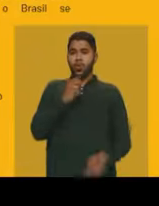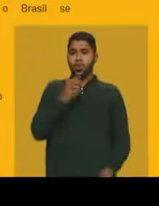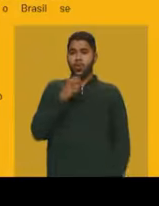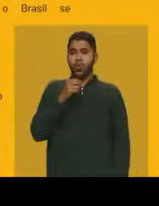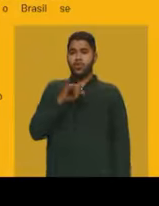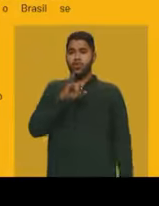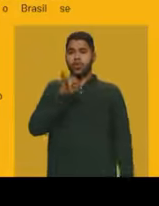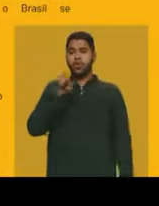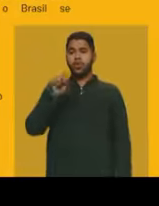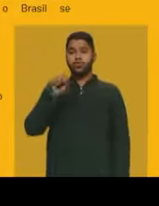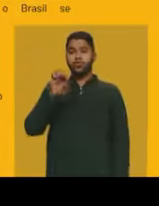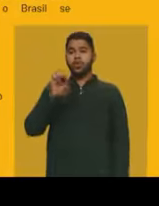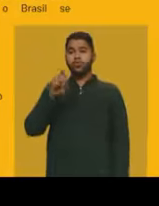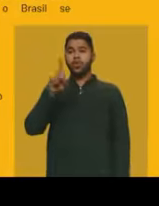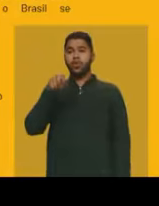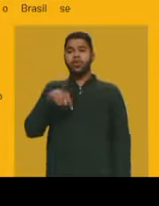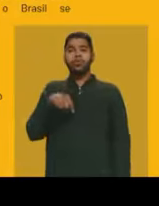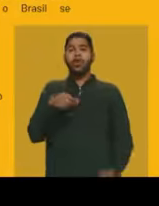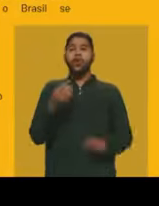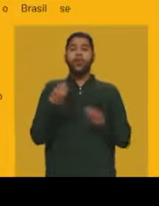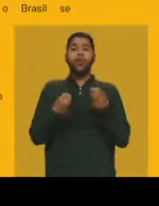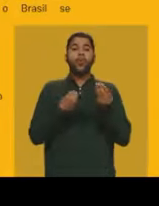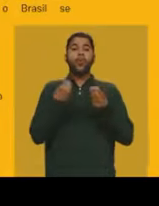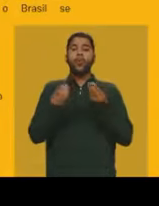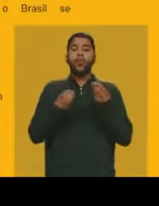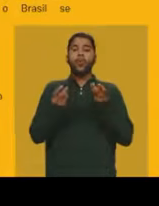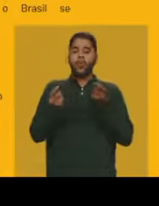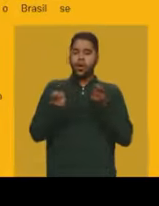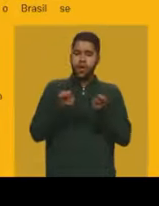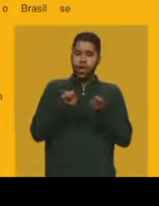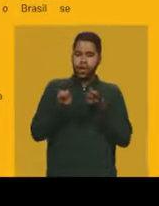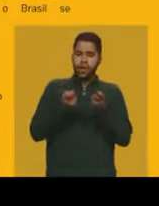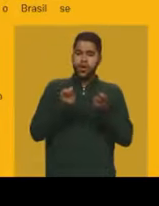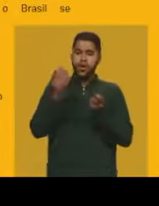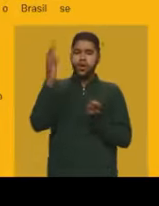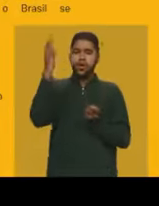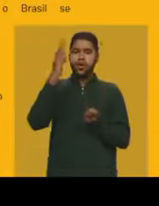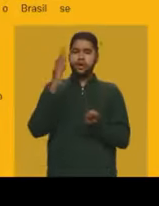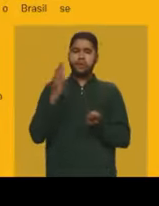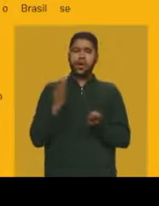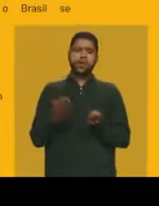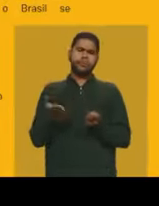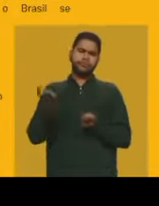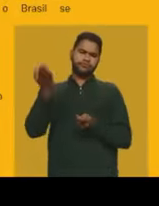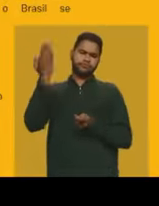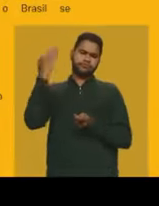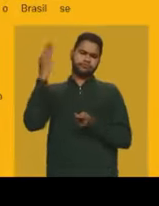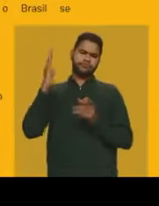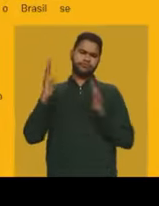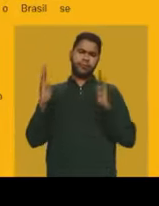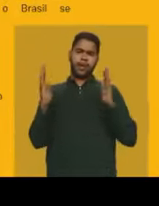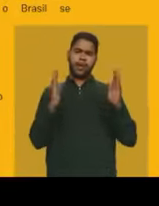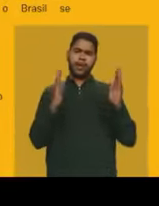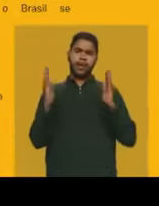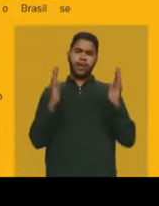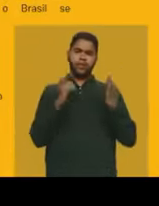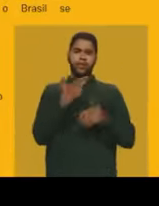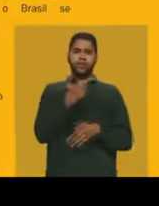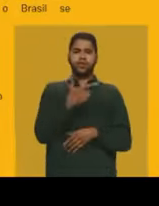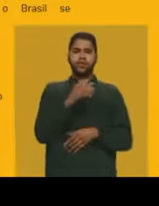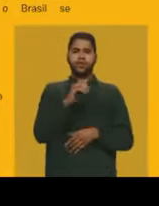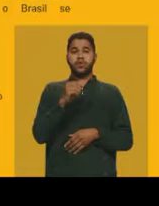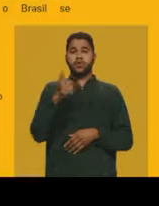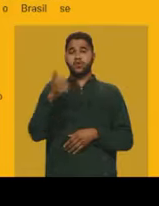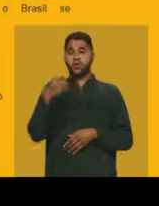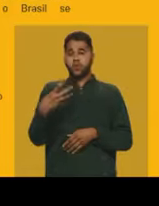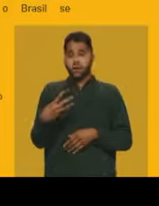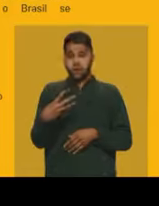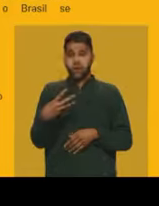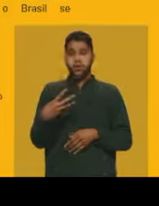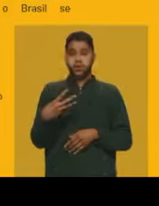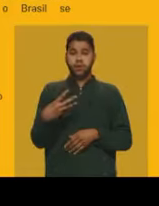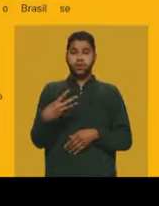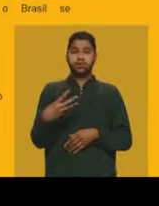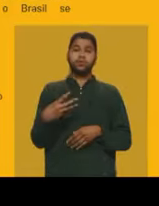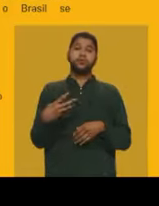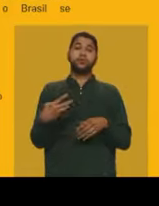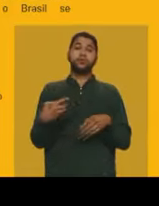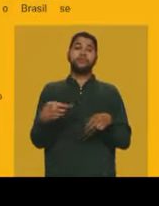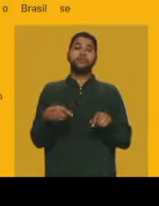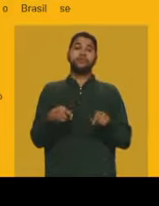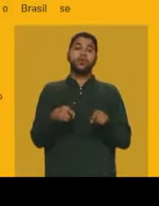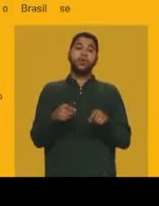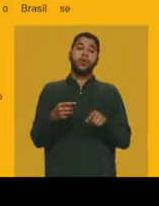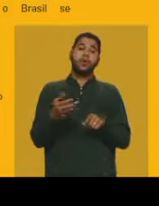realidade econômica em que o Brasil encontrava naquela época, em 2013. Ou, eu pus até que